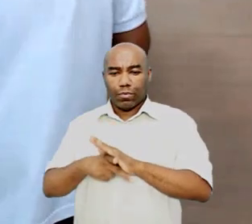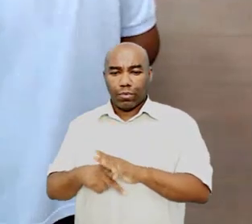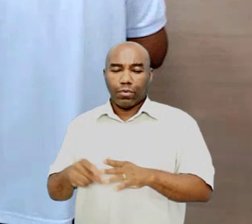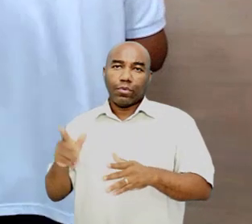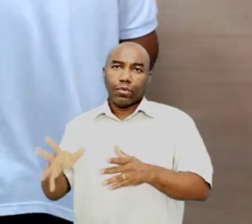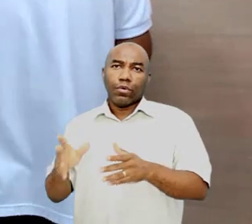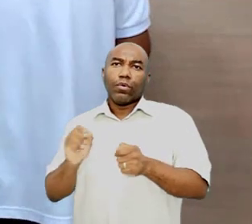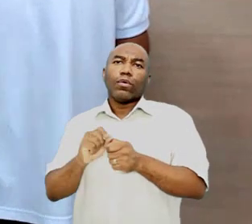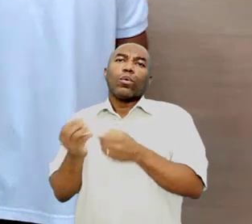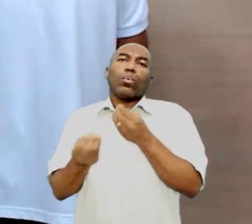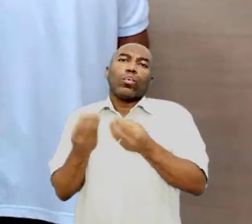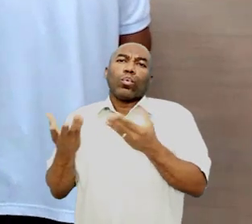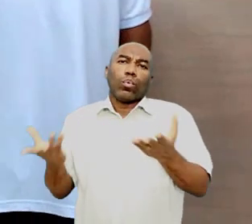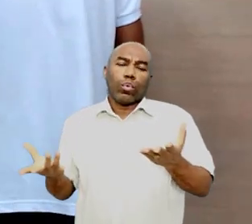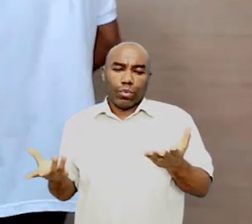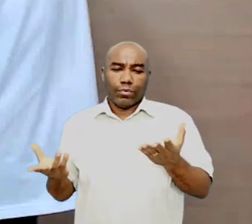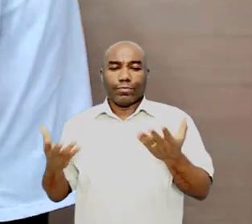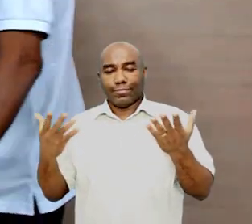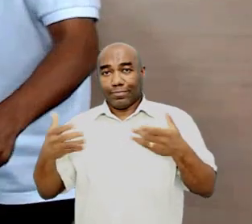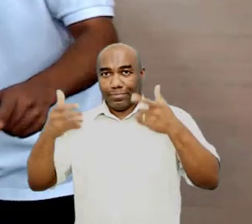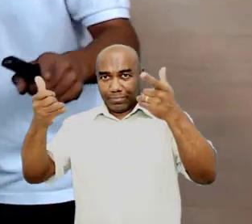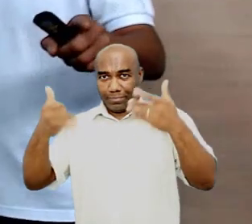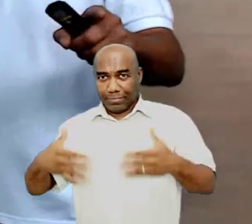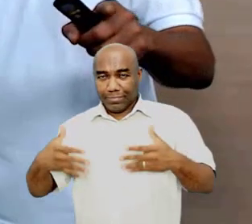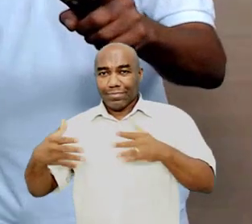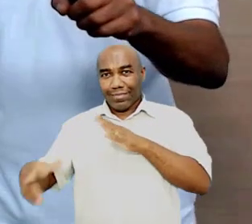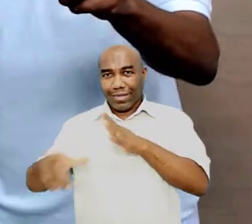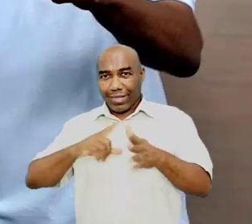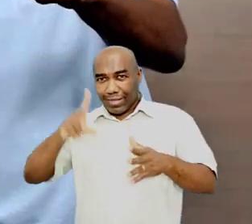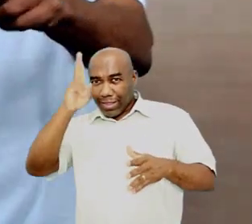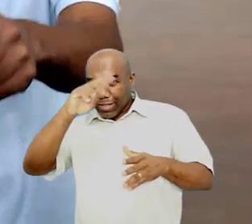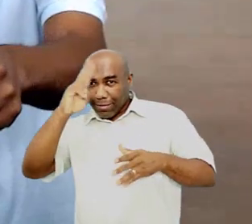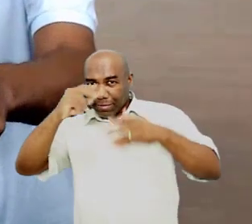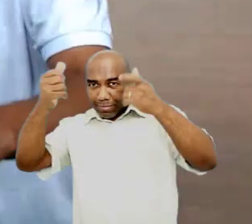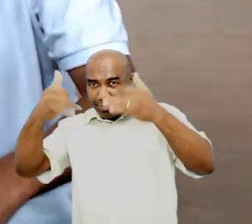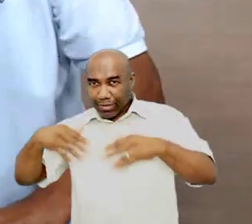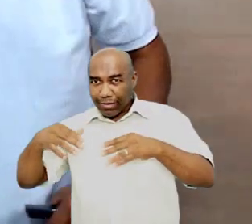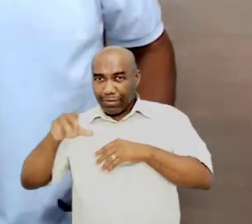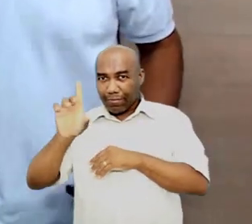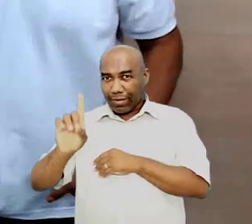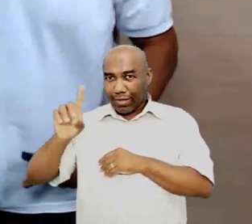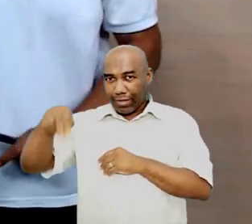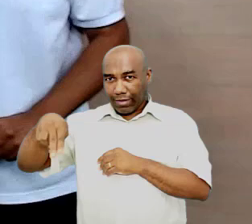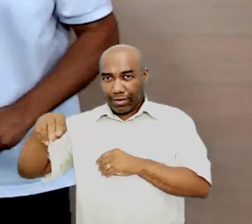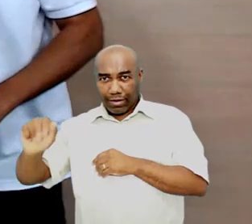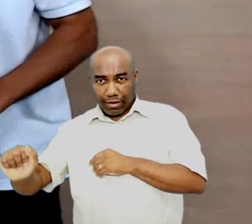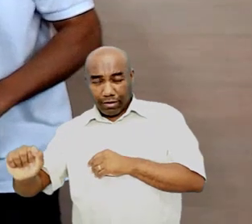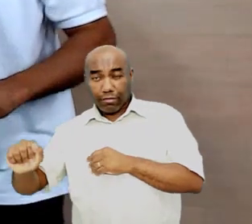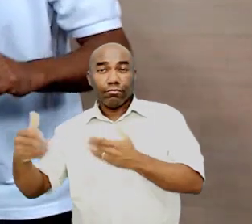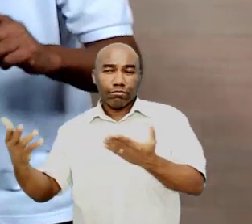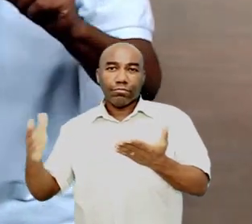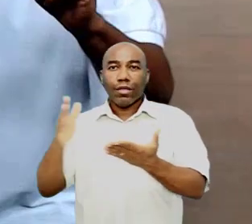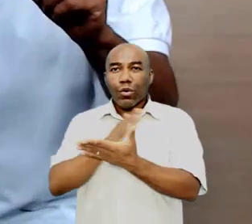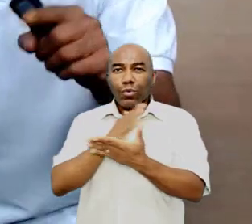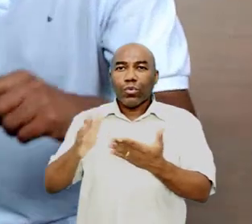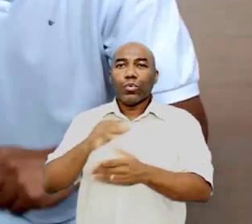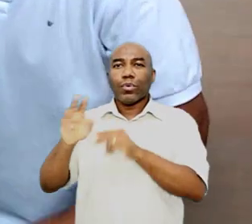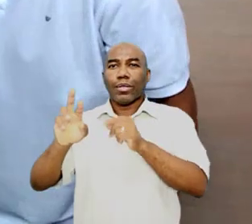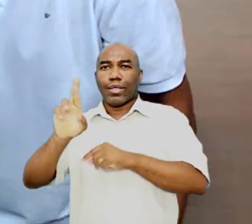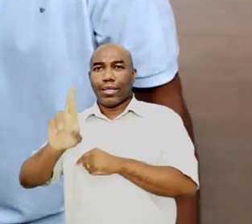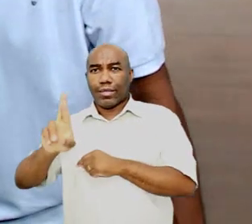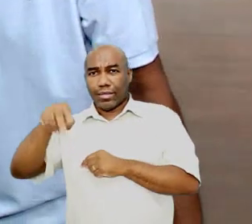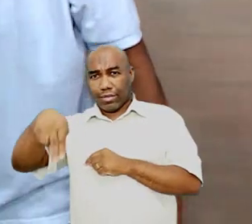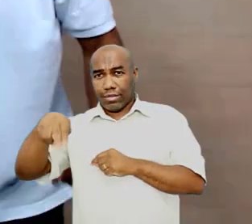ao contrário. O que é um vírus ao contrário? Eu falei que tem vírus que tem DNA. Eu falei vírus que tem